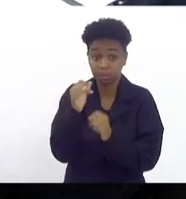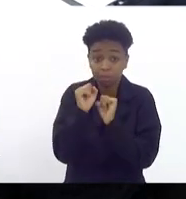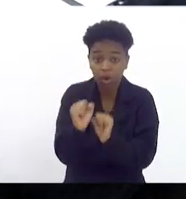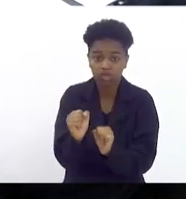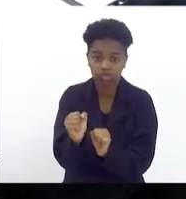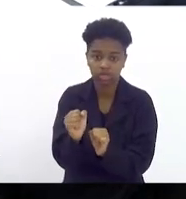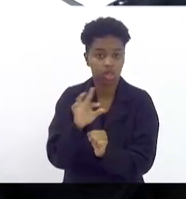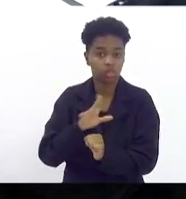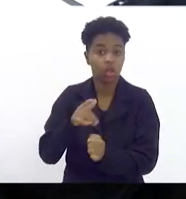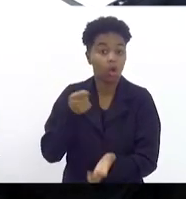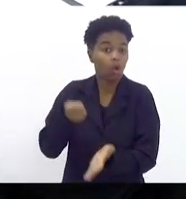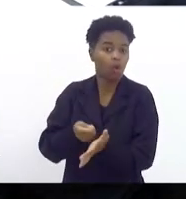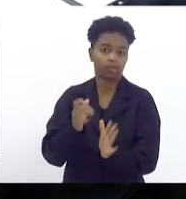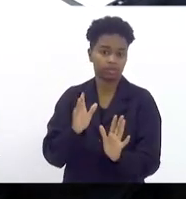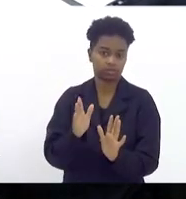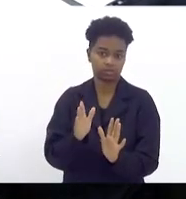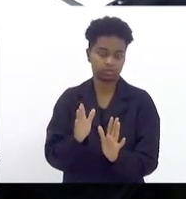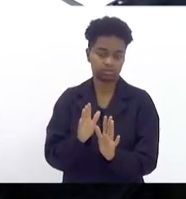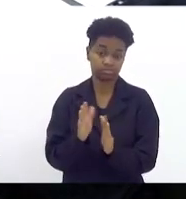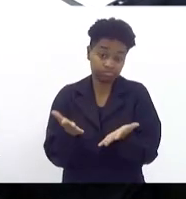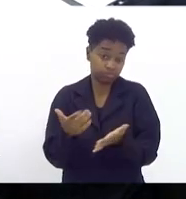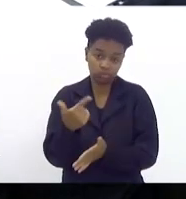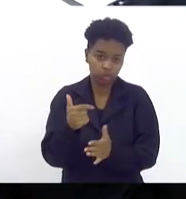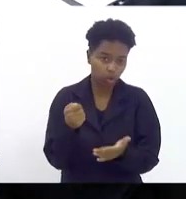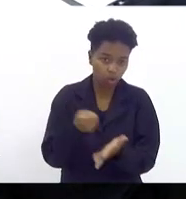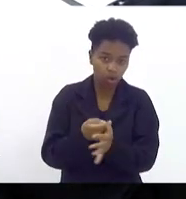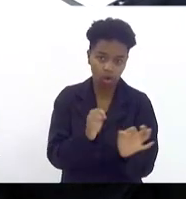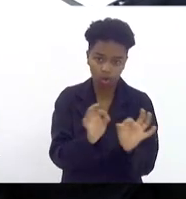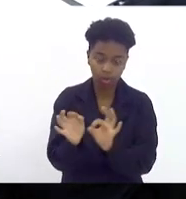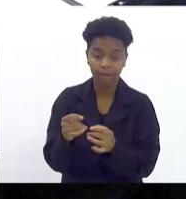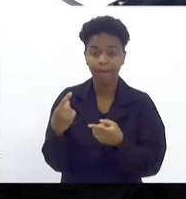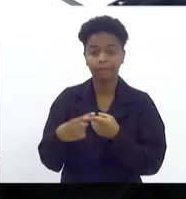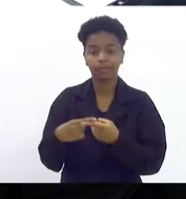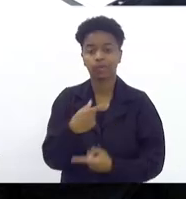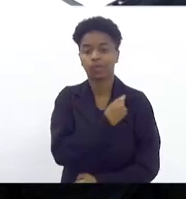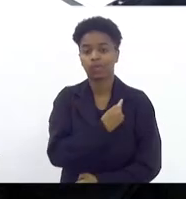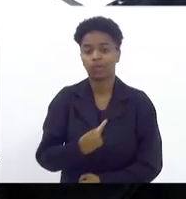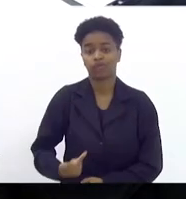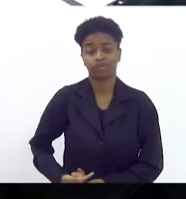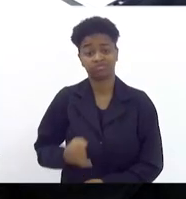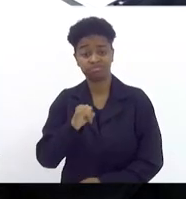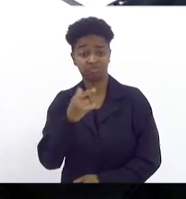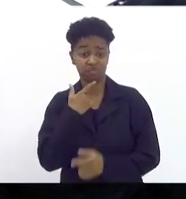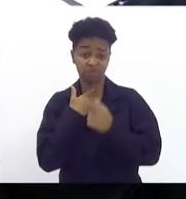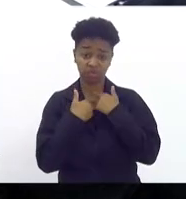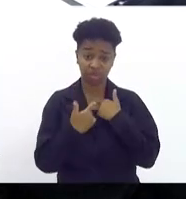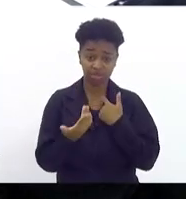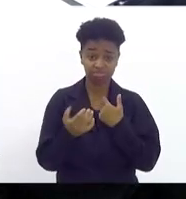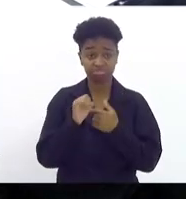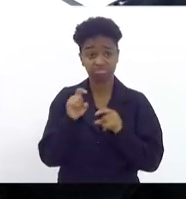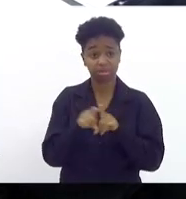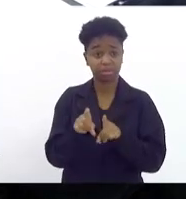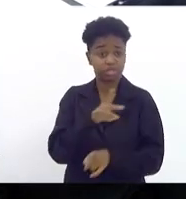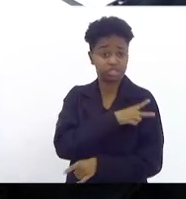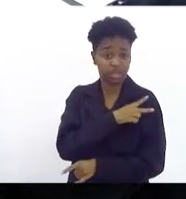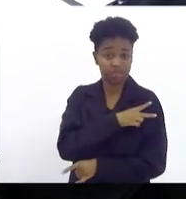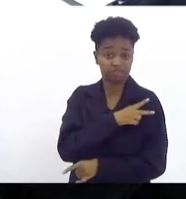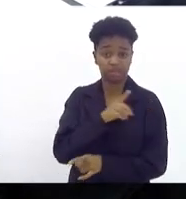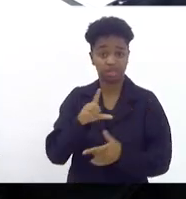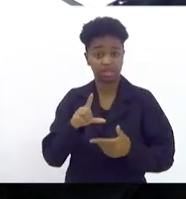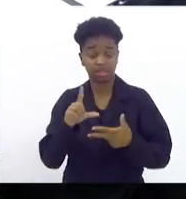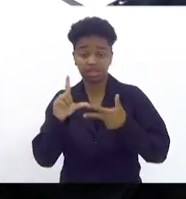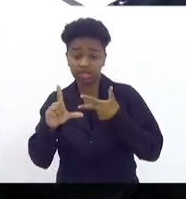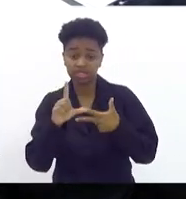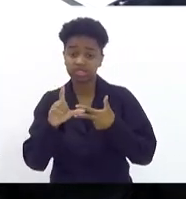não deverão, não obriga a nada. Claro, até porque o governador, se quiser, o chefe do legislativo, se quiser,